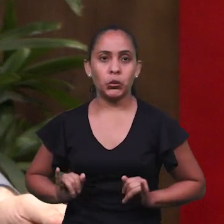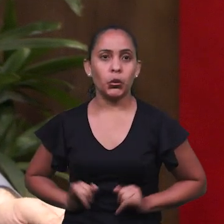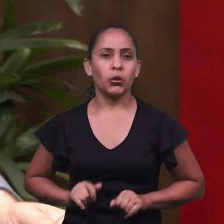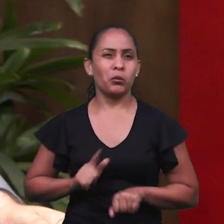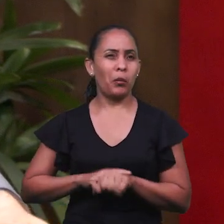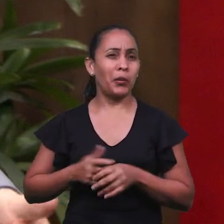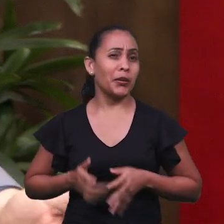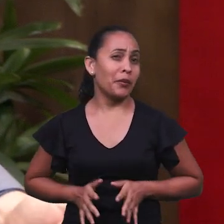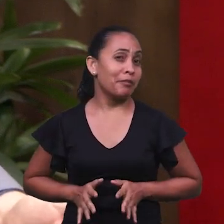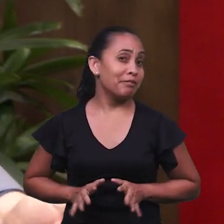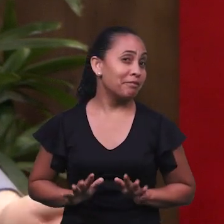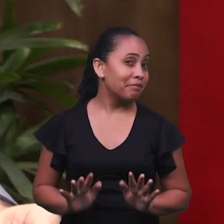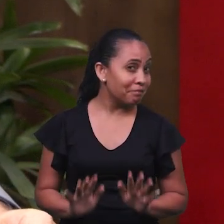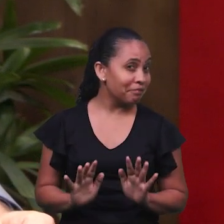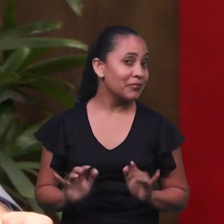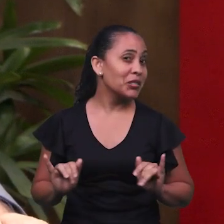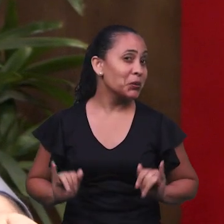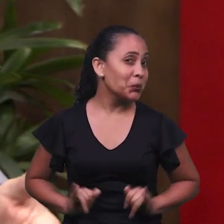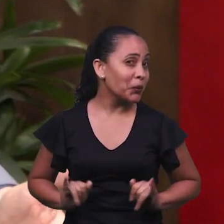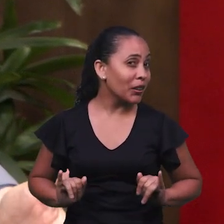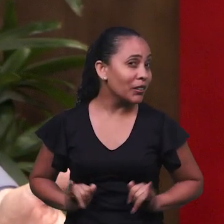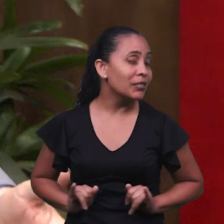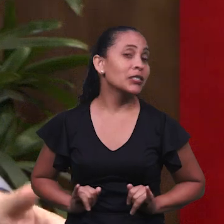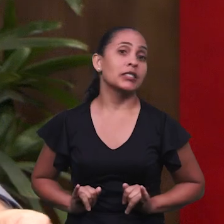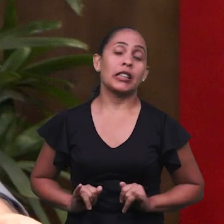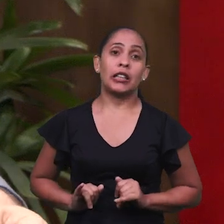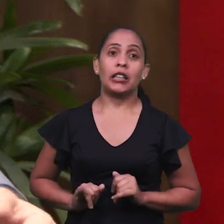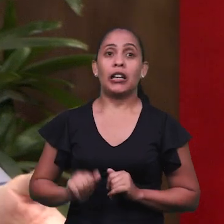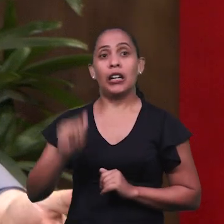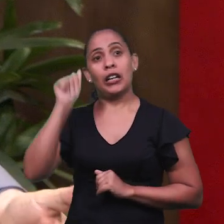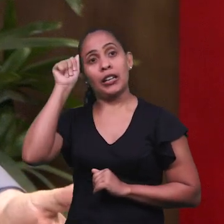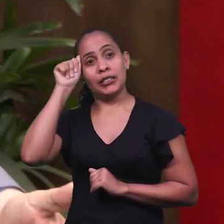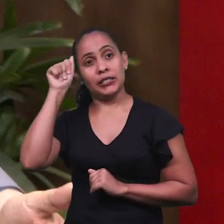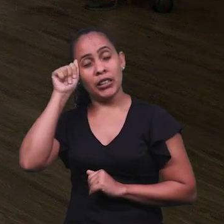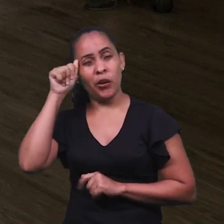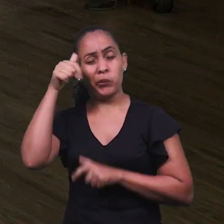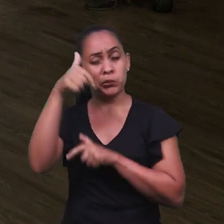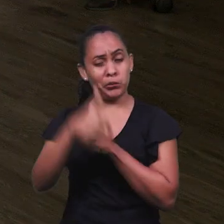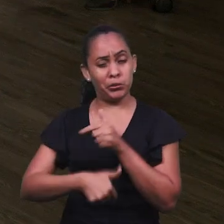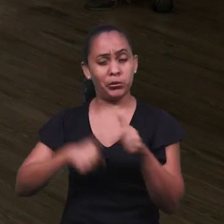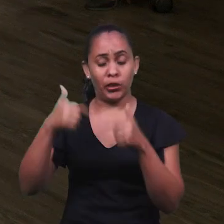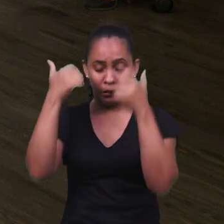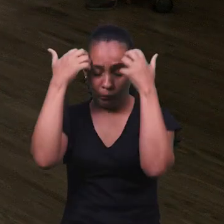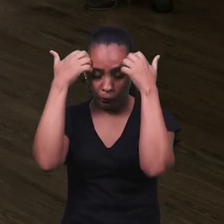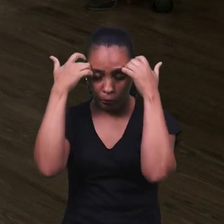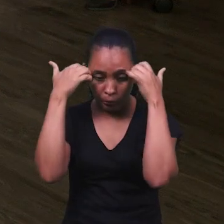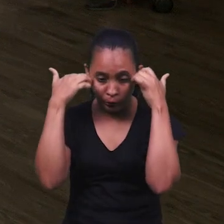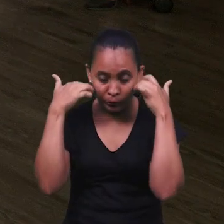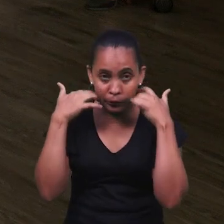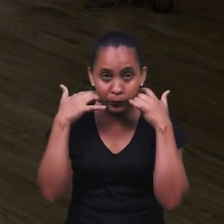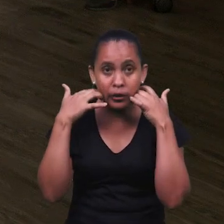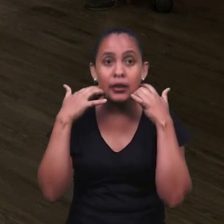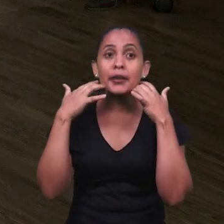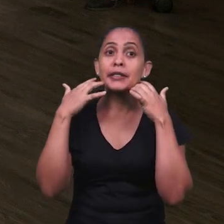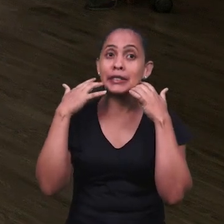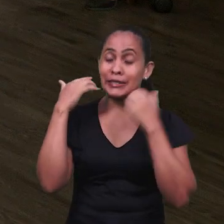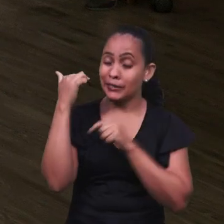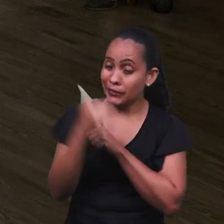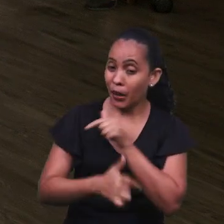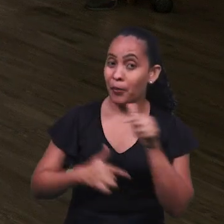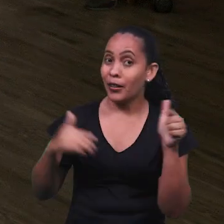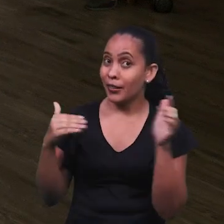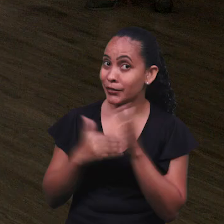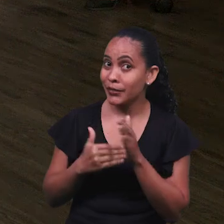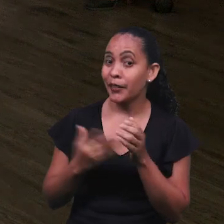filhos. Adão, com sofrimento, com o suor do rosto dele, comeria o seu pão para sempre,